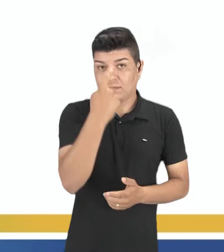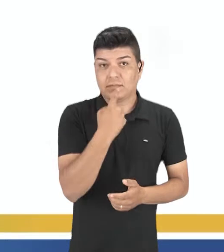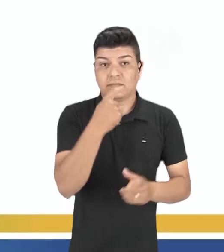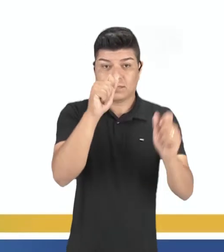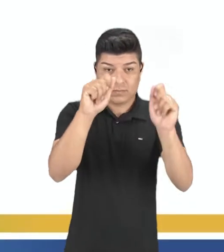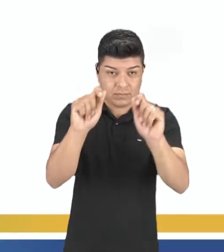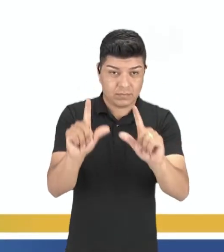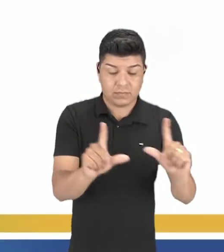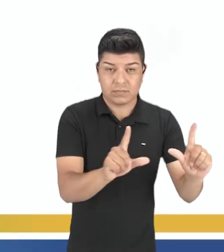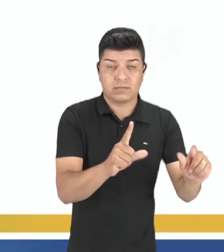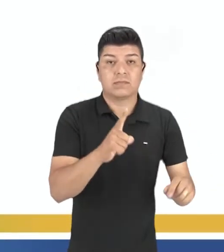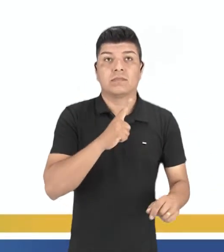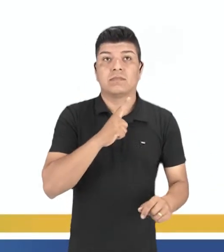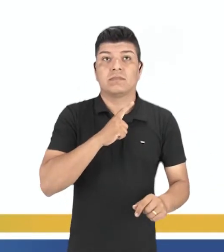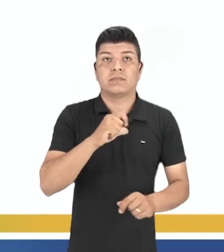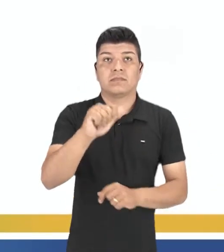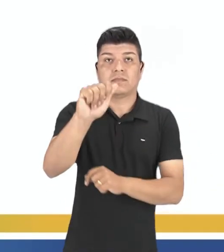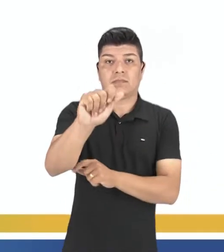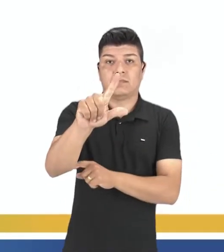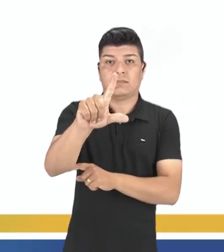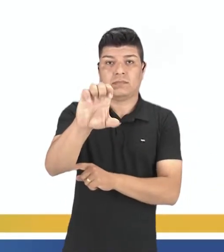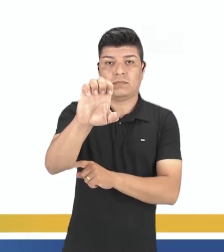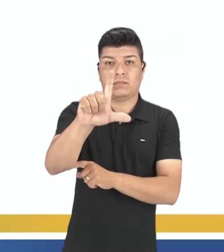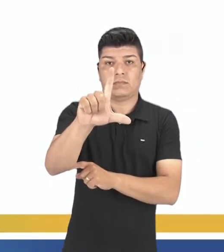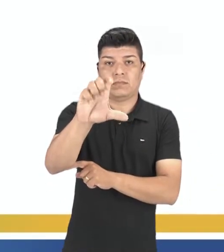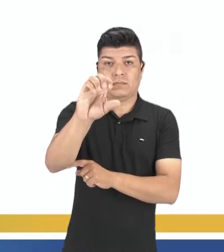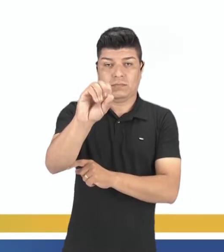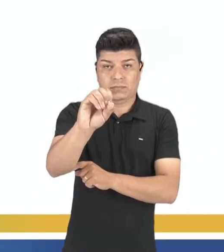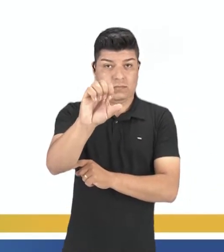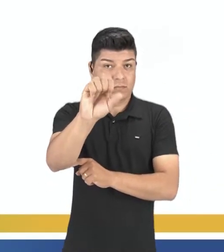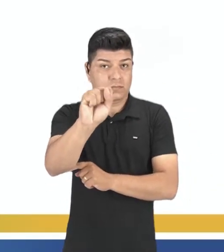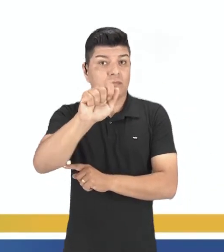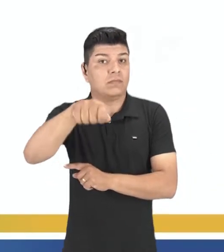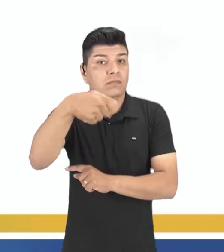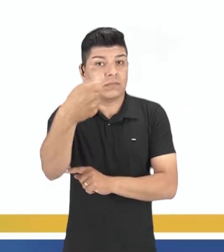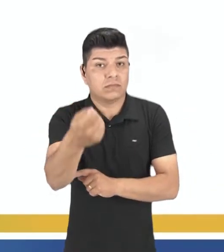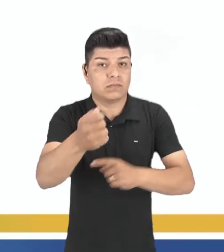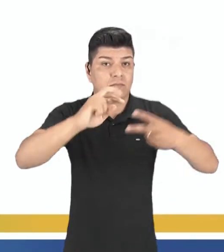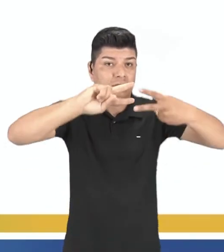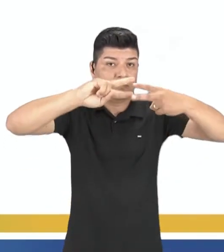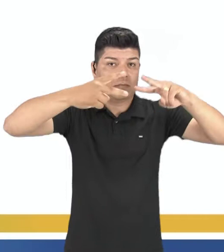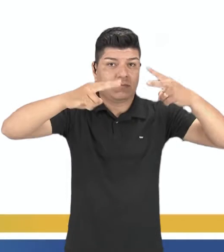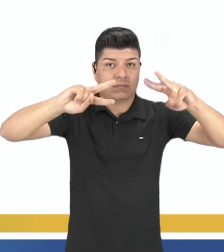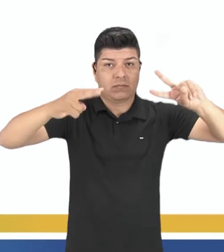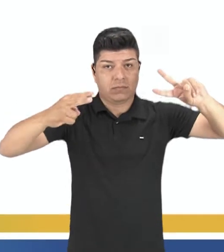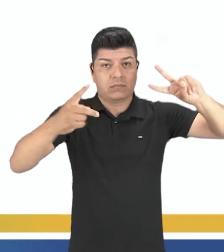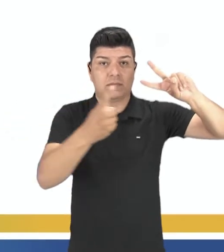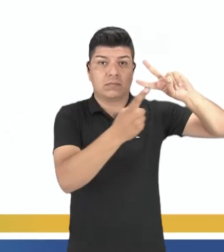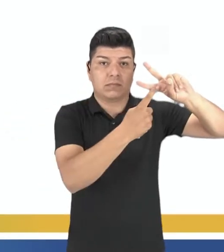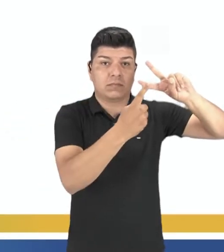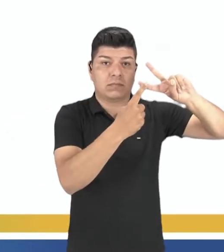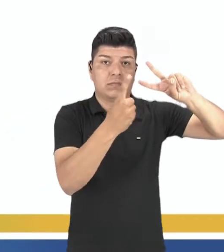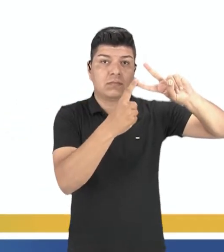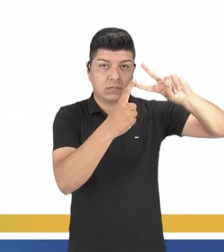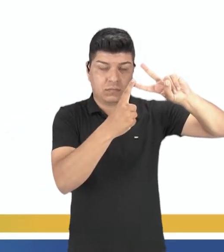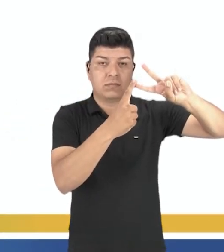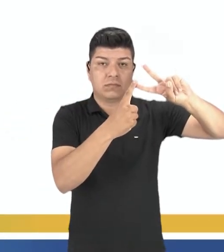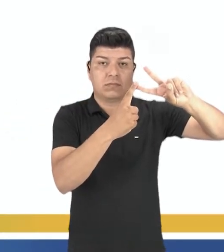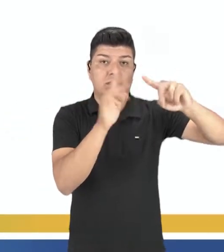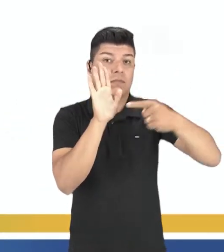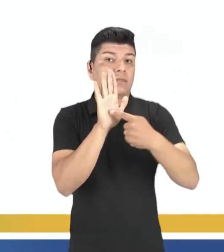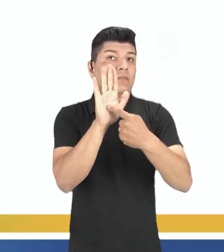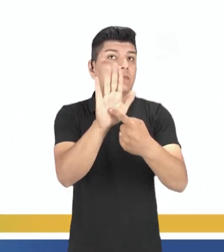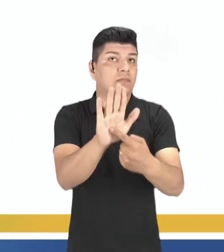Nós temos os alelos, a gente já viu os alelos em outros conteúdos, mas aqui é só para mostrar que a probabilidade,